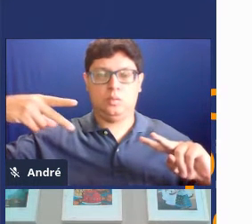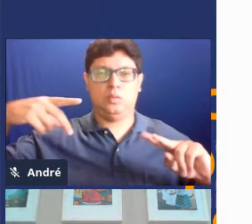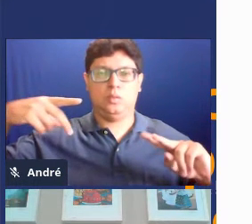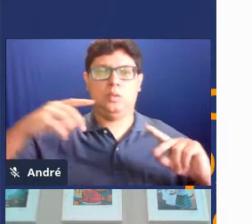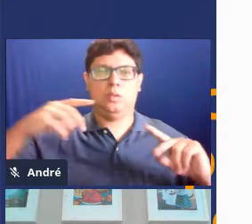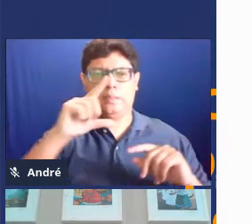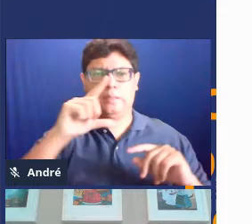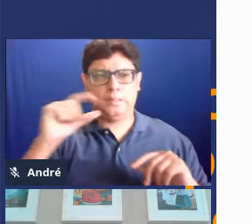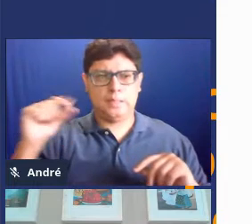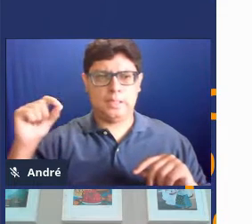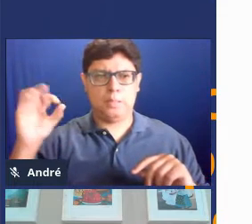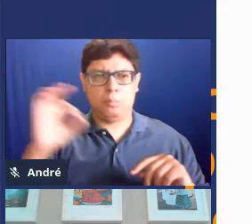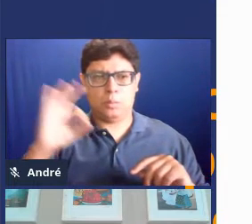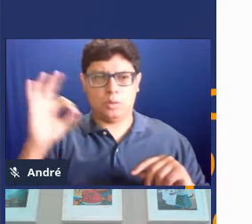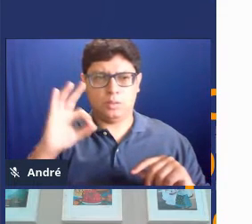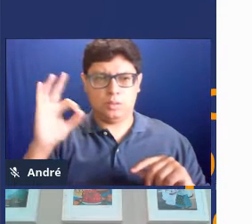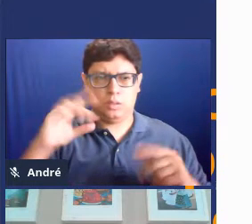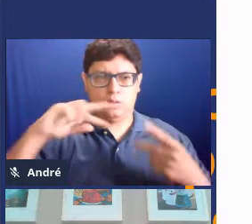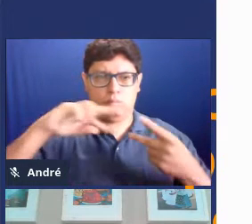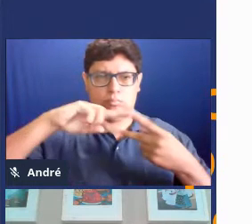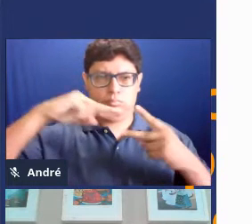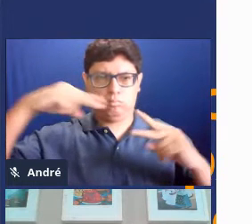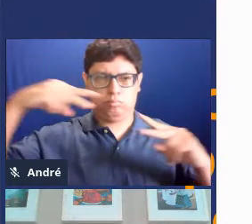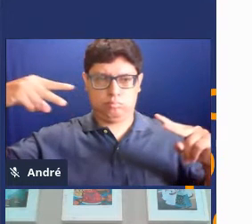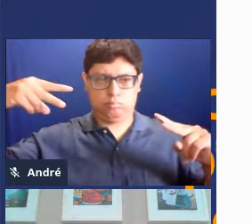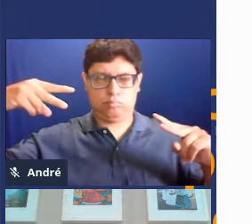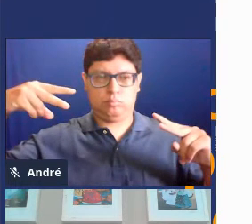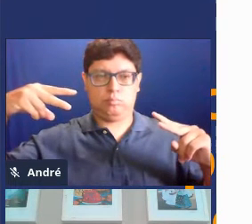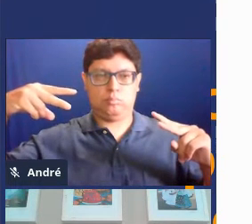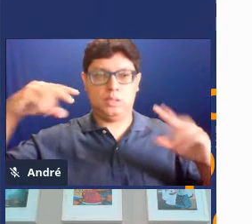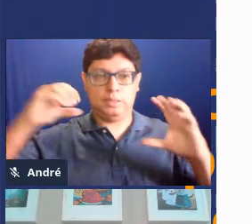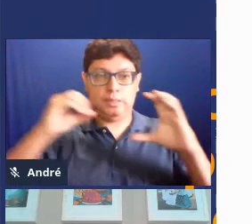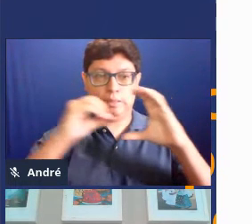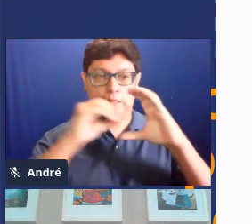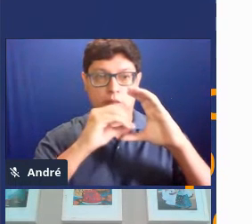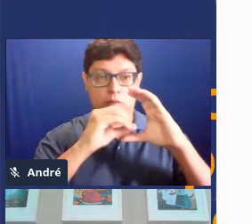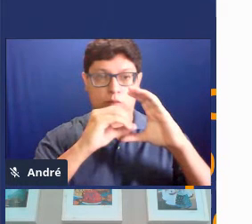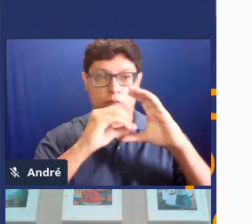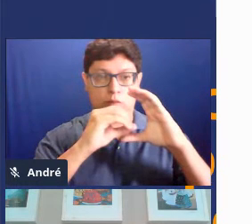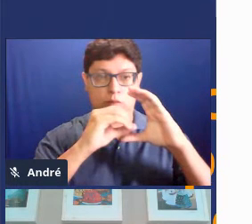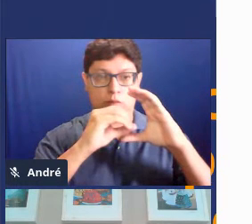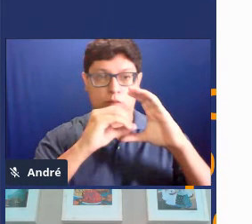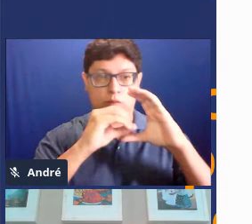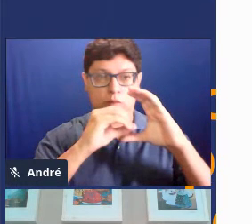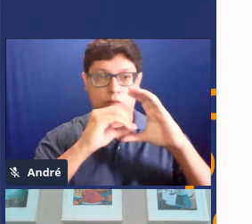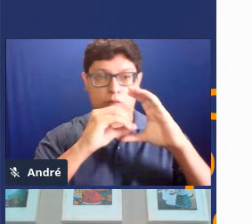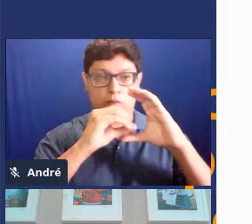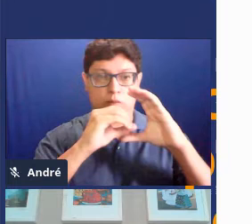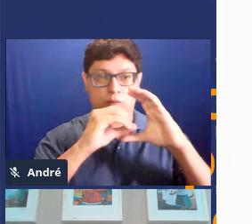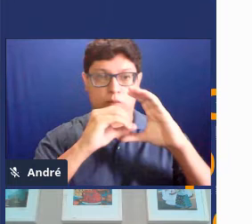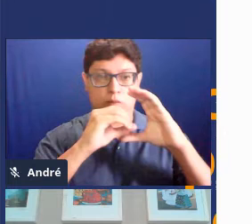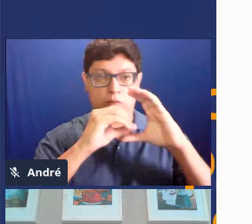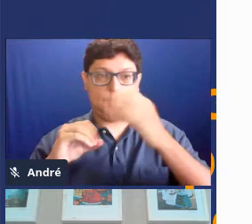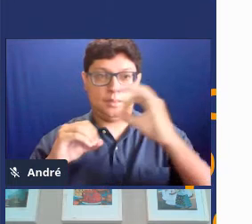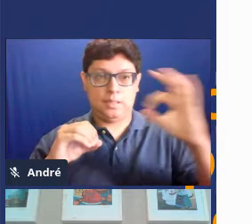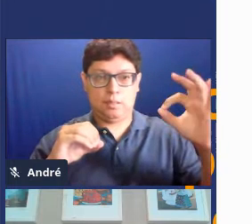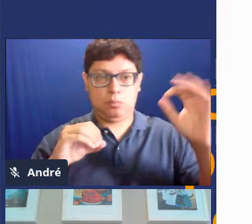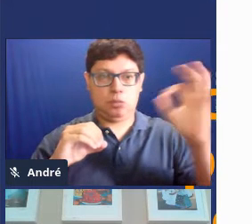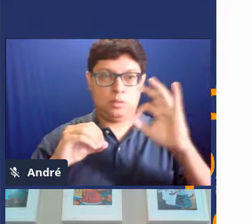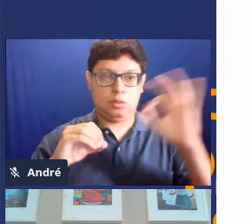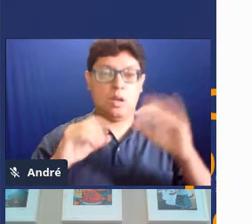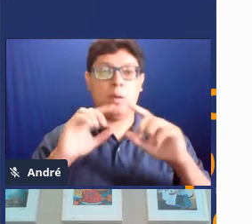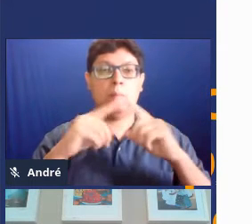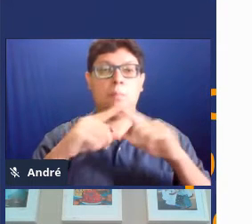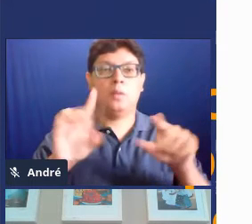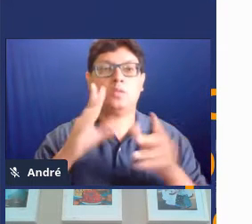determinado organismo, vai abrir o DNA, o pedaço que vai ser transcrito, o RNA mensageiro vai passar esse